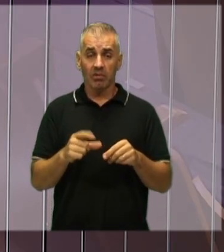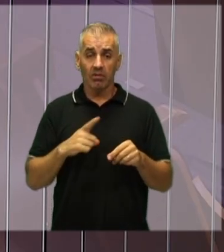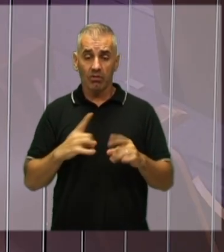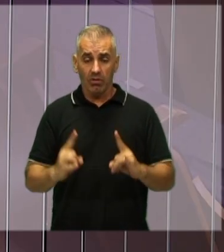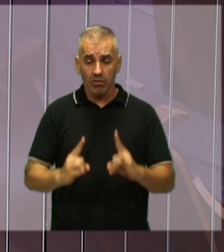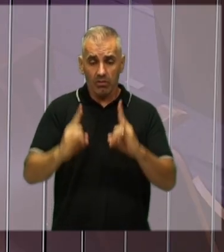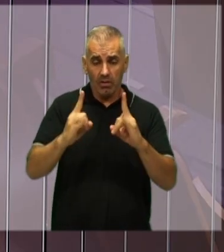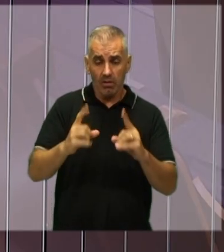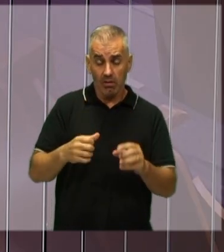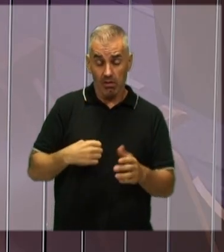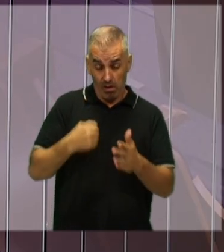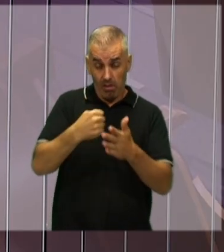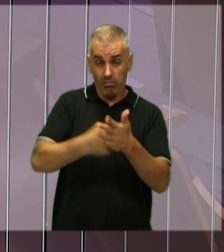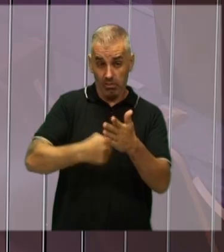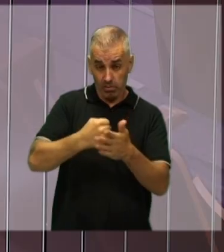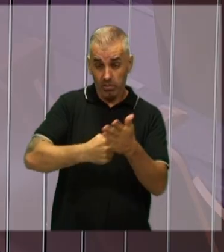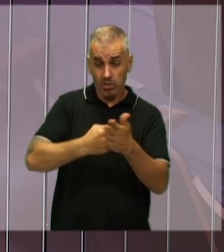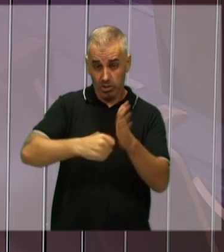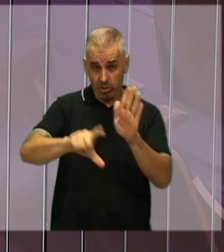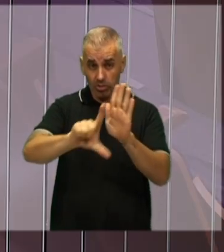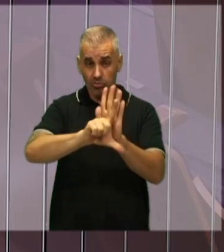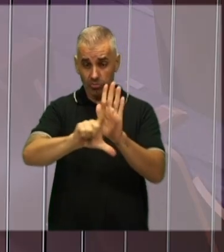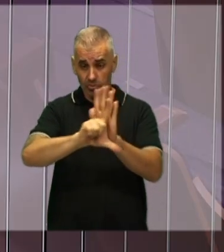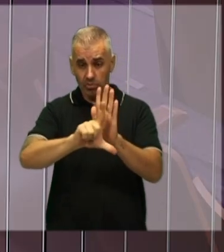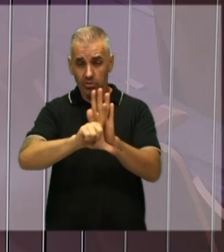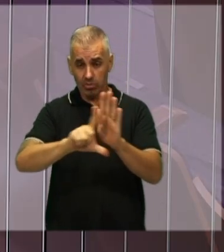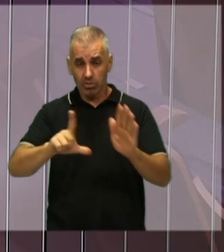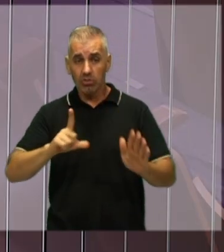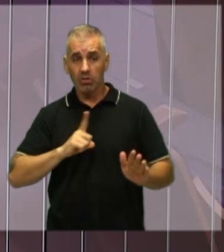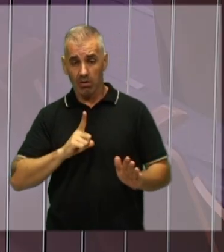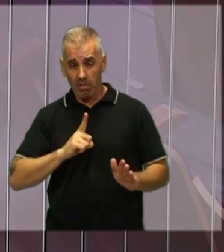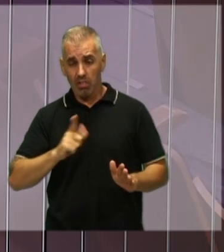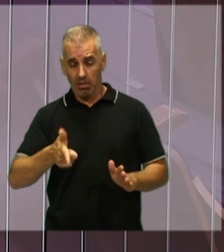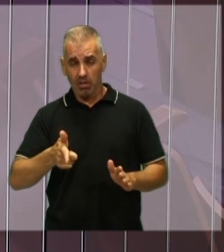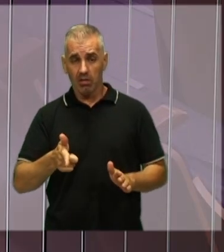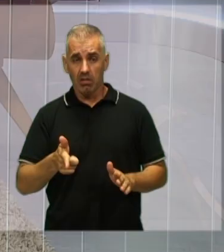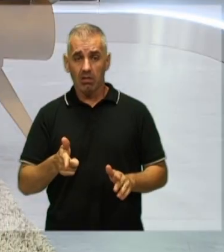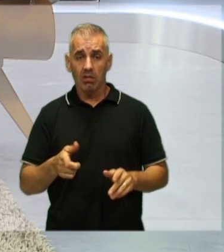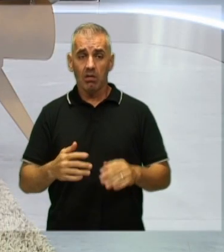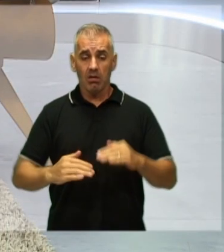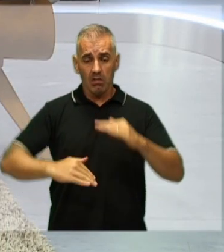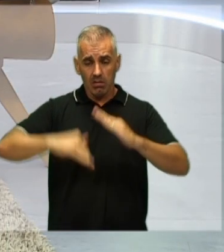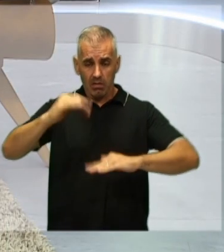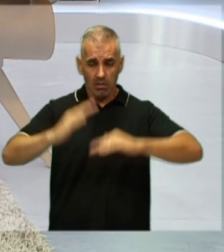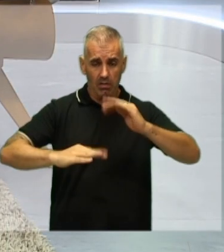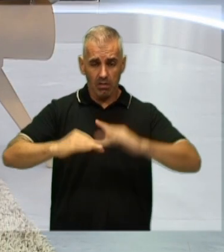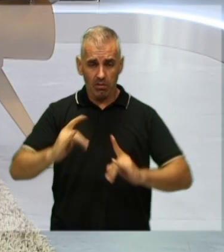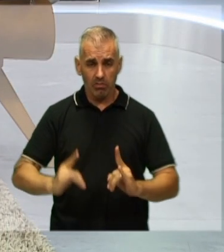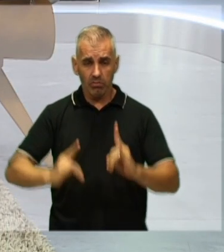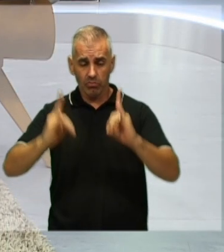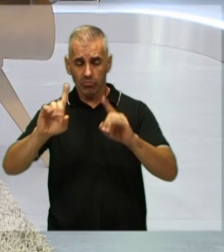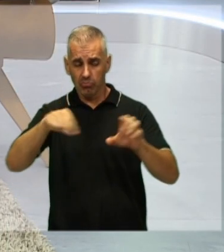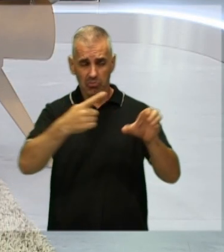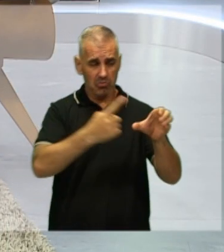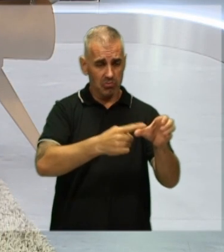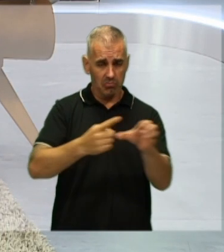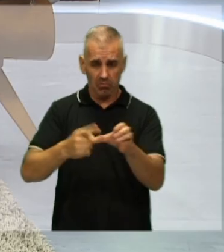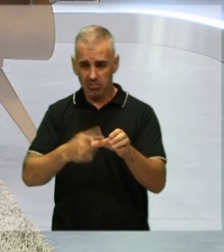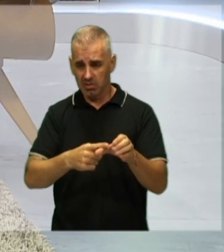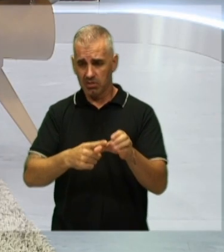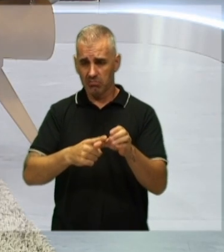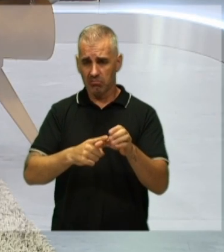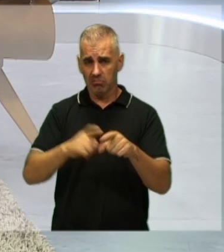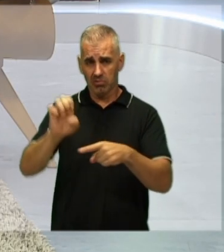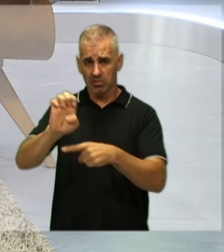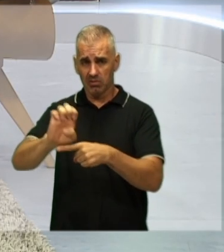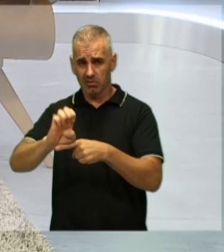uma exigência legal já existente para esse tipo de edificação em outros municípios, no estado ou no